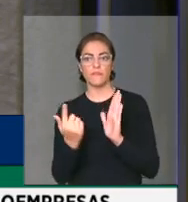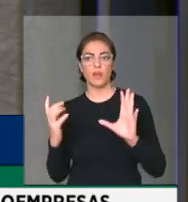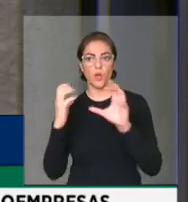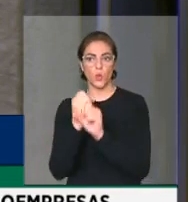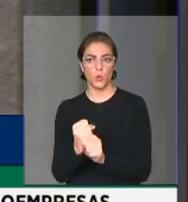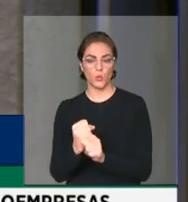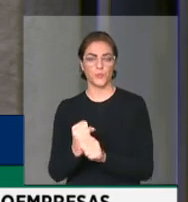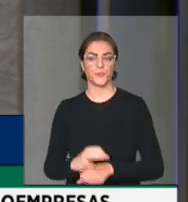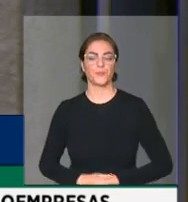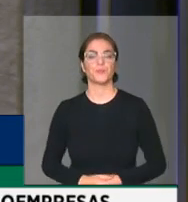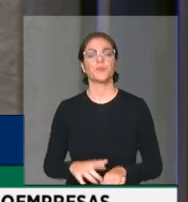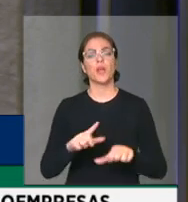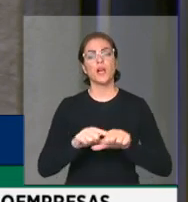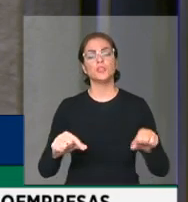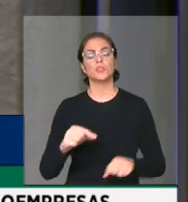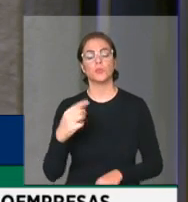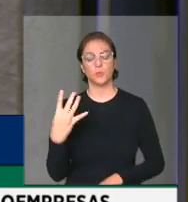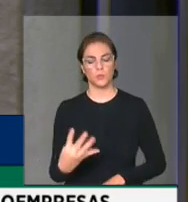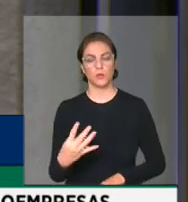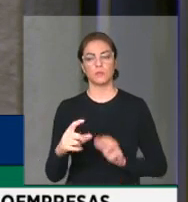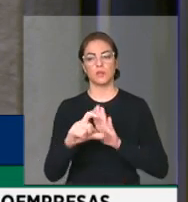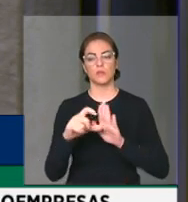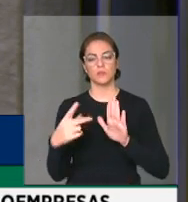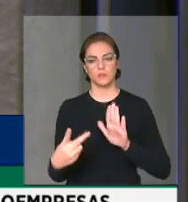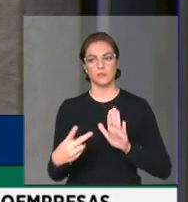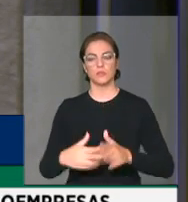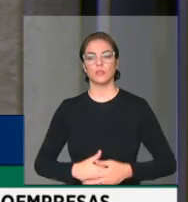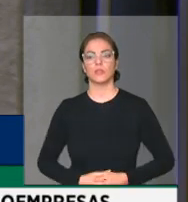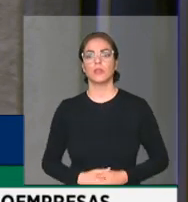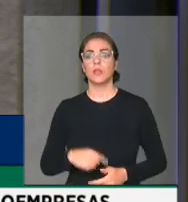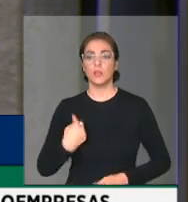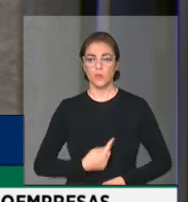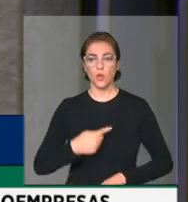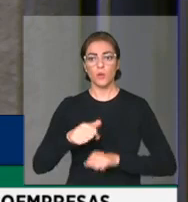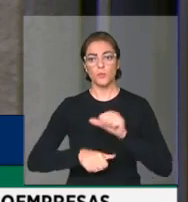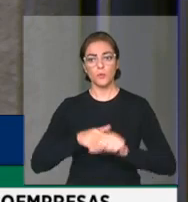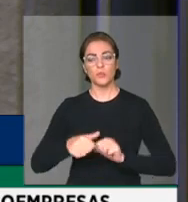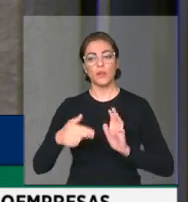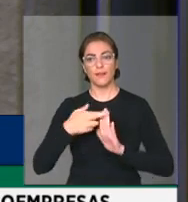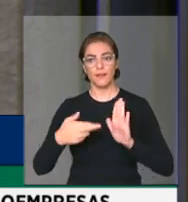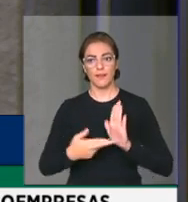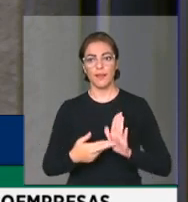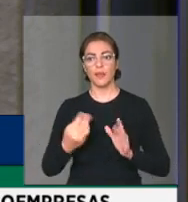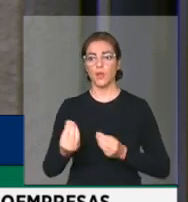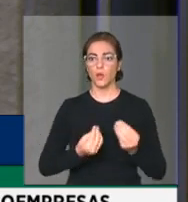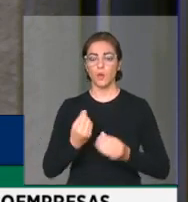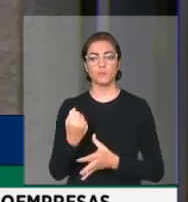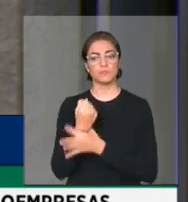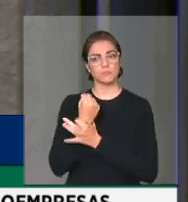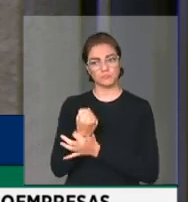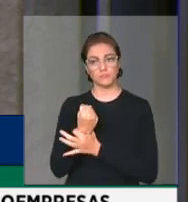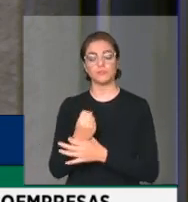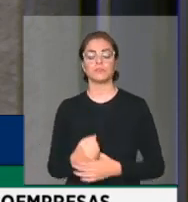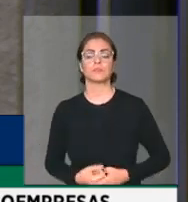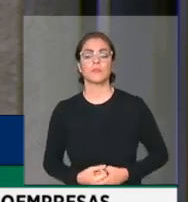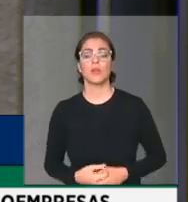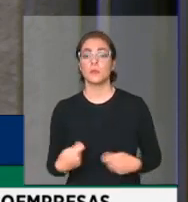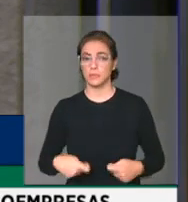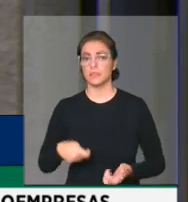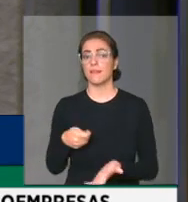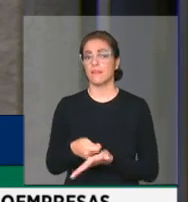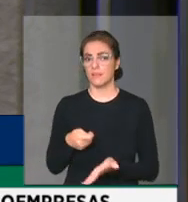contratados. Artigo 4º. Parágrafo 2º. Alteramos também o regime de garantias prestadas. Deverão ser